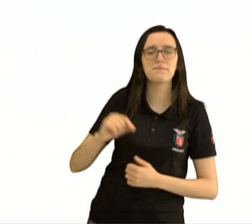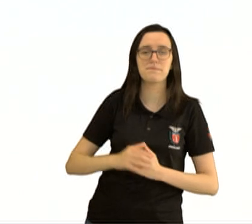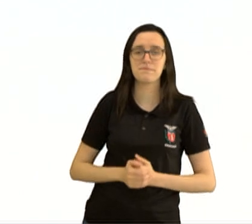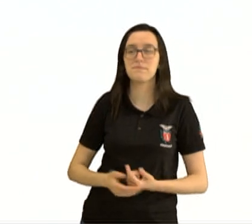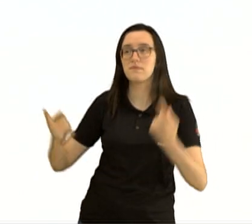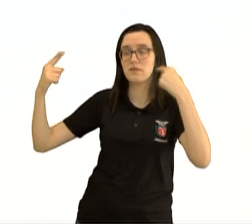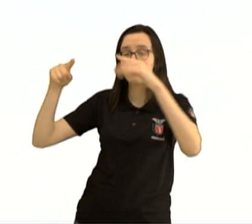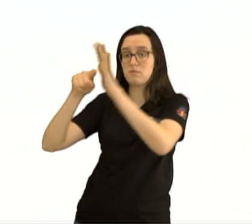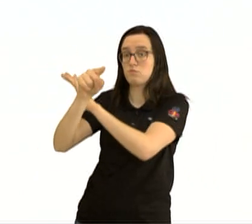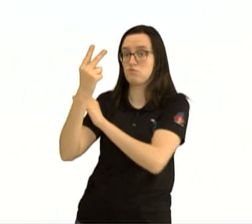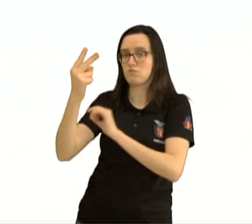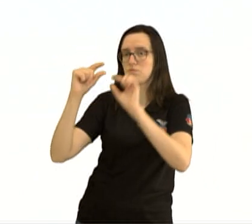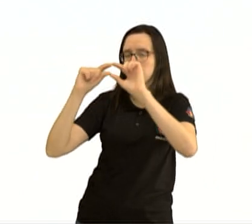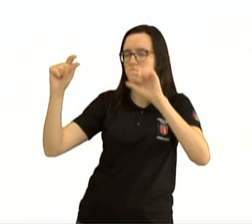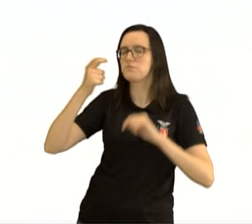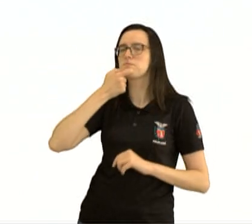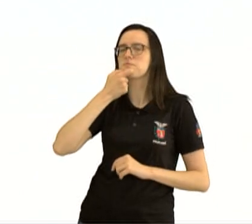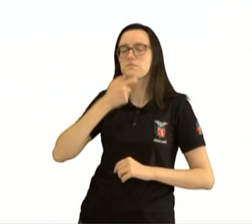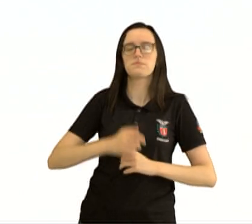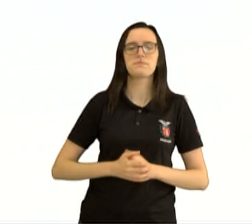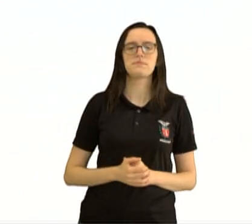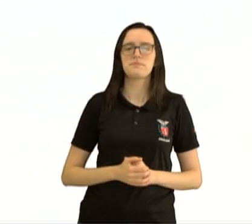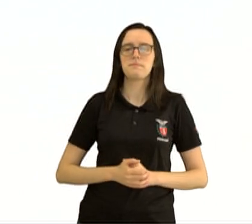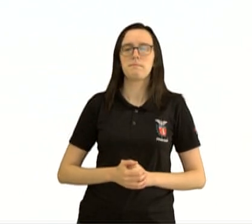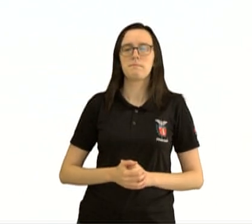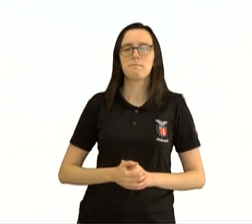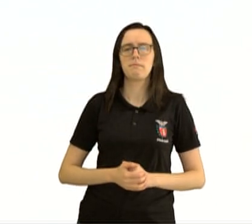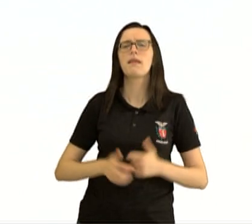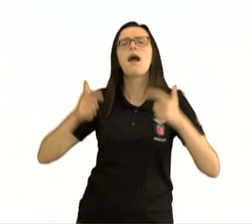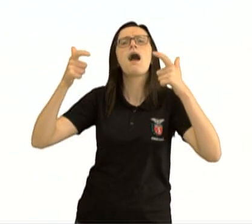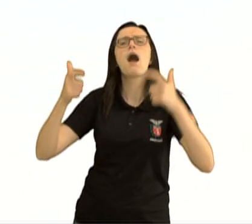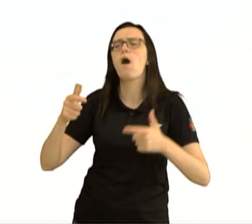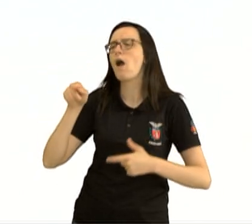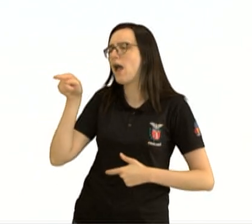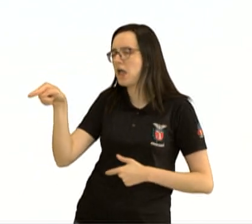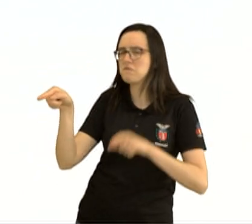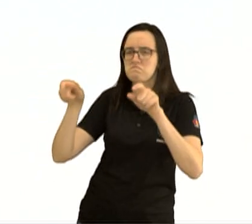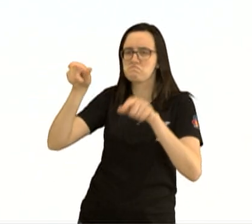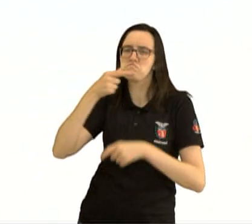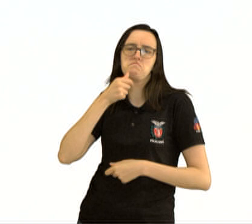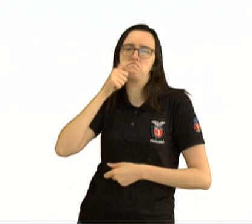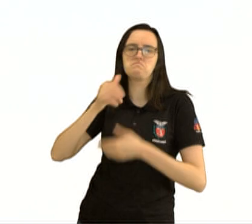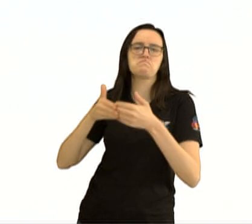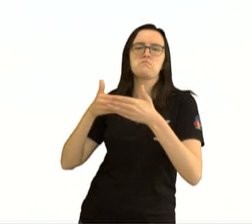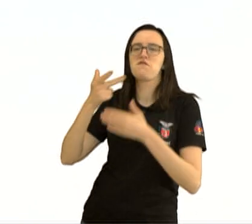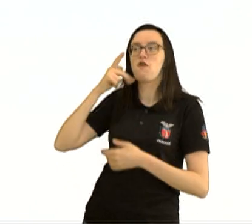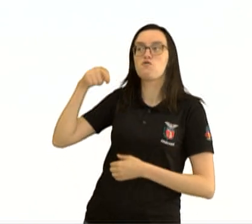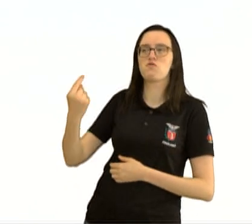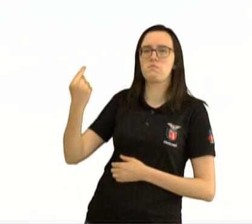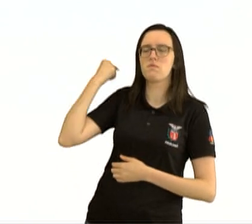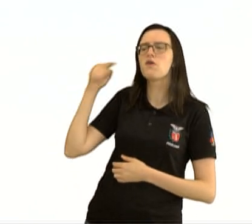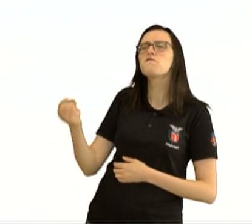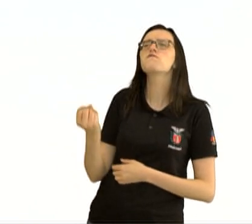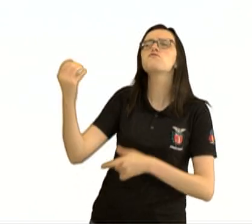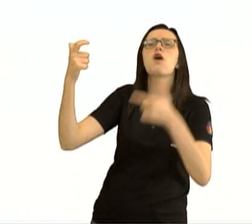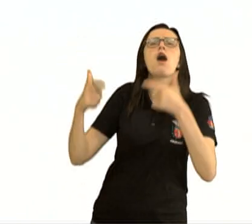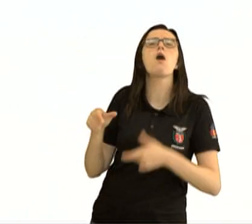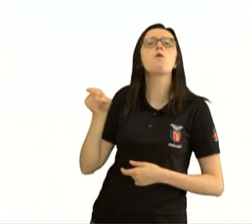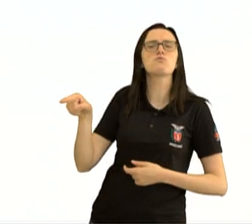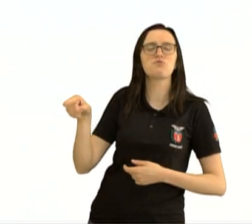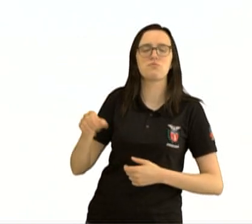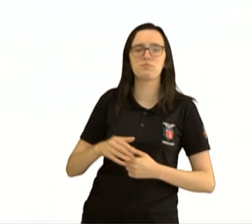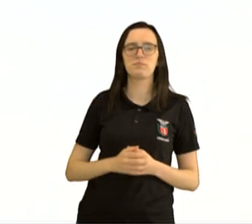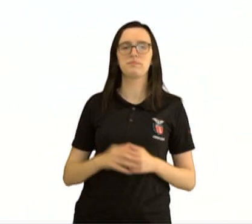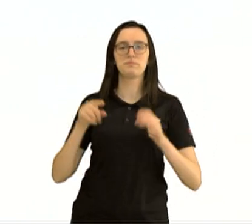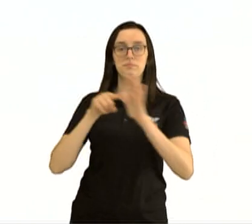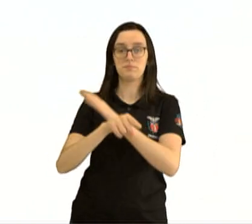2. Where did he or she travel to? Para onde que ele ou ela, essa pessoa que a gente conversou, viajou? Tá?